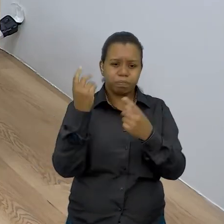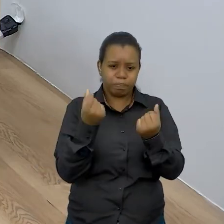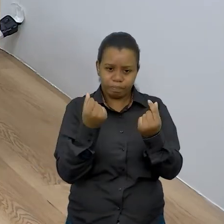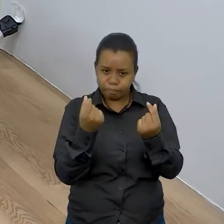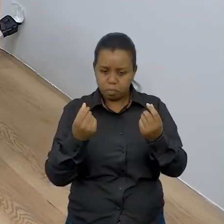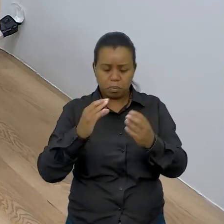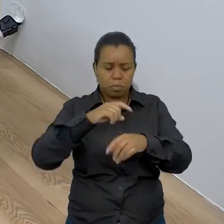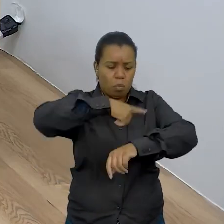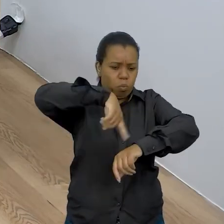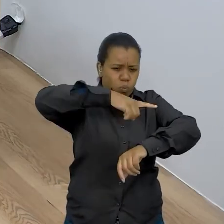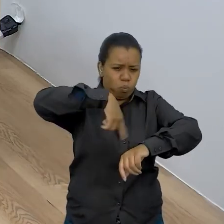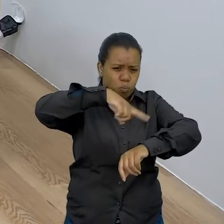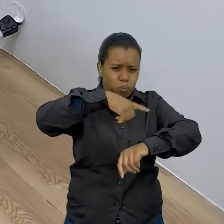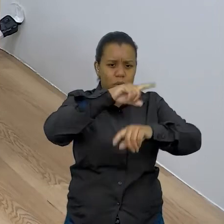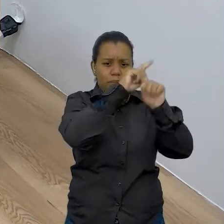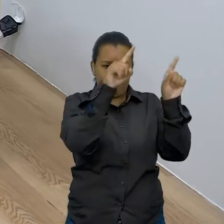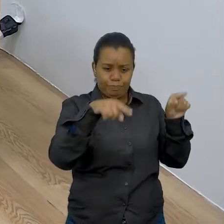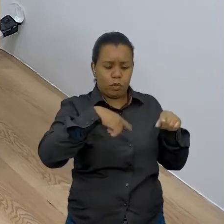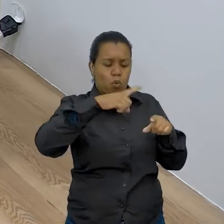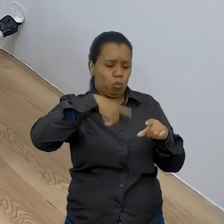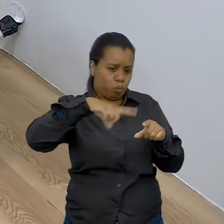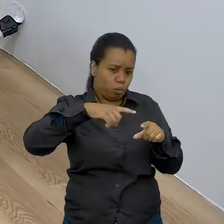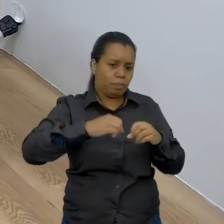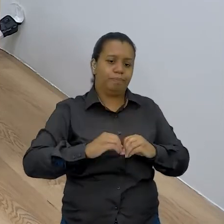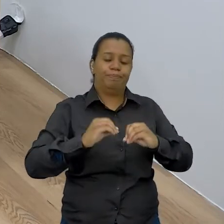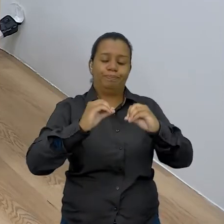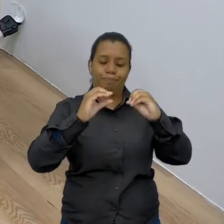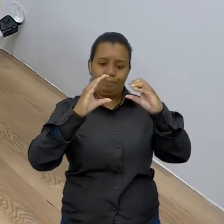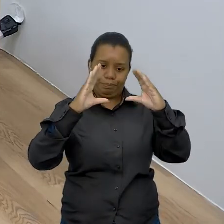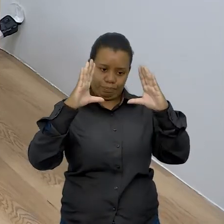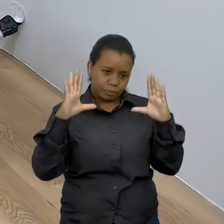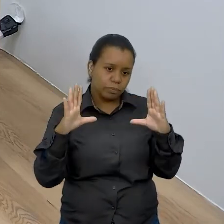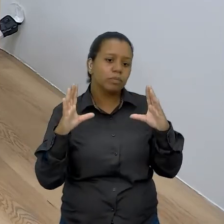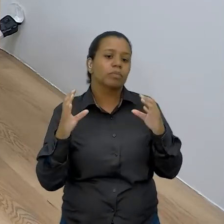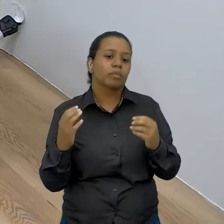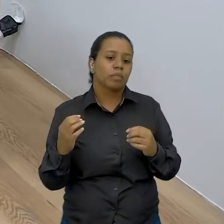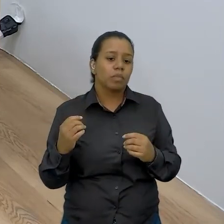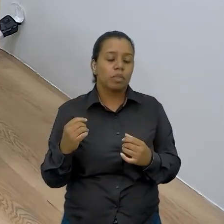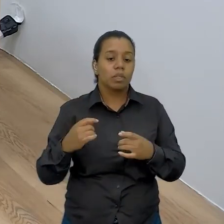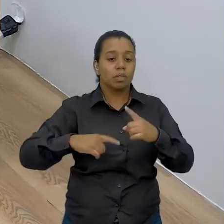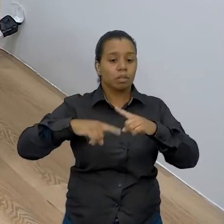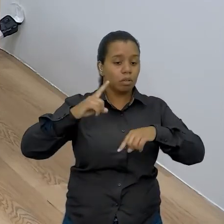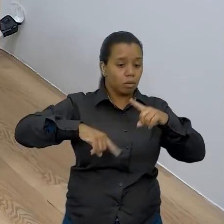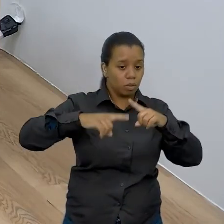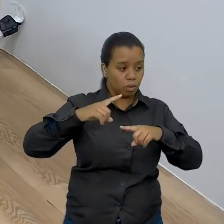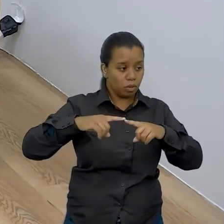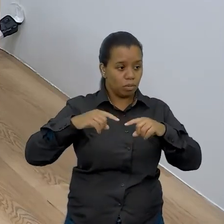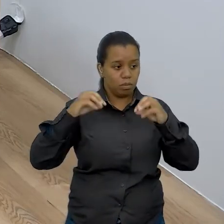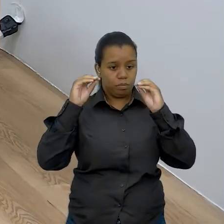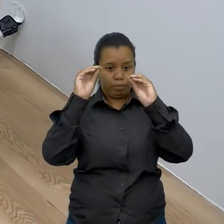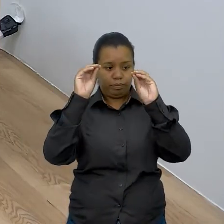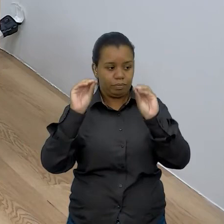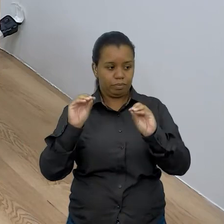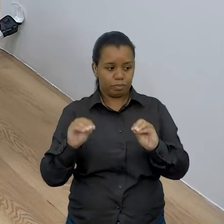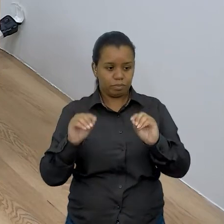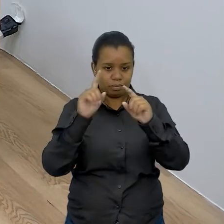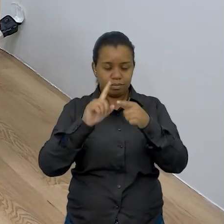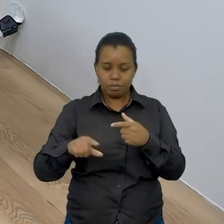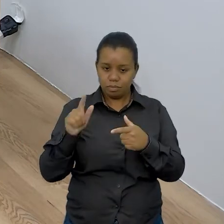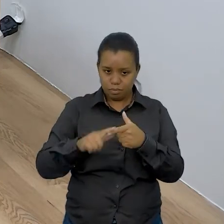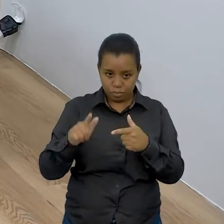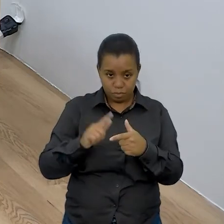consumo acontece por causa de algum problema na instalação toda e não no equipamento, é a própria instalação que está com algum problema com estes